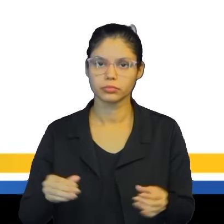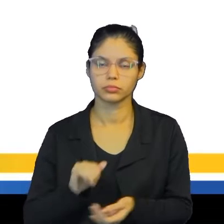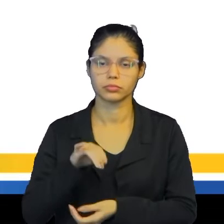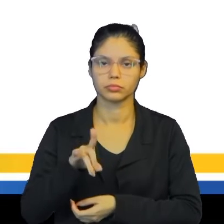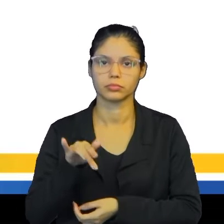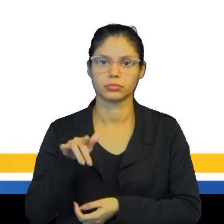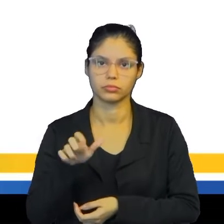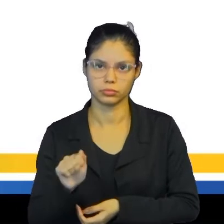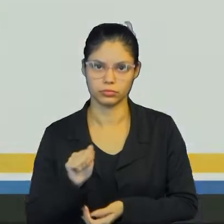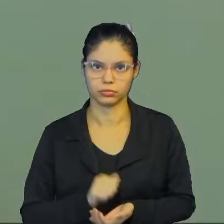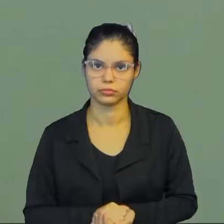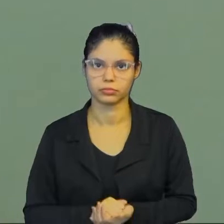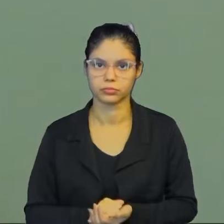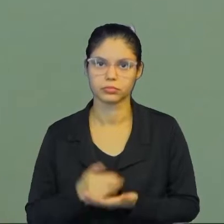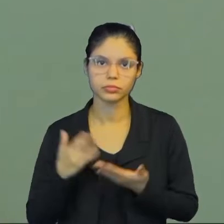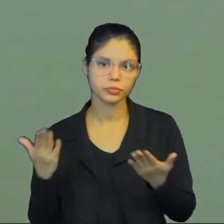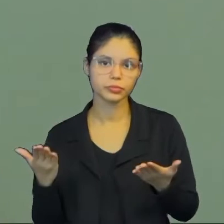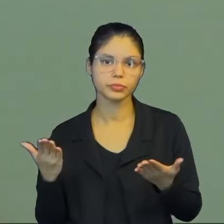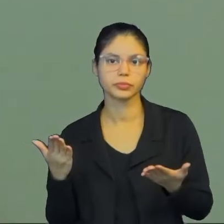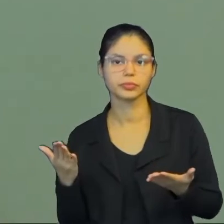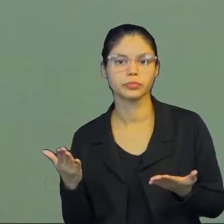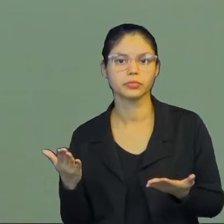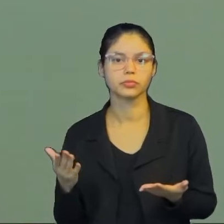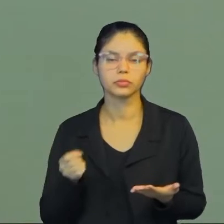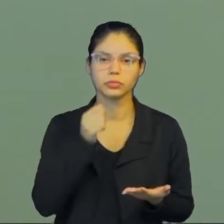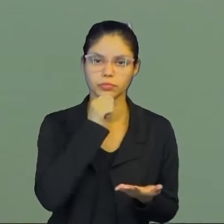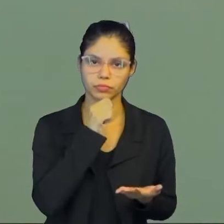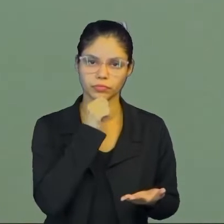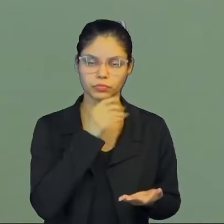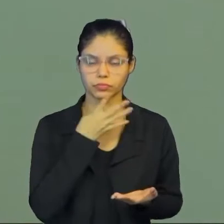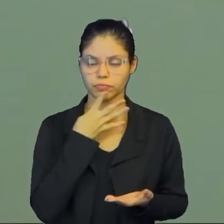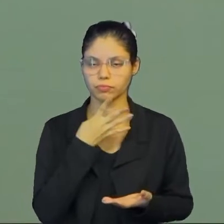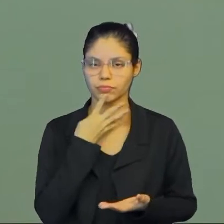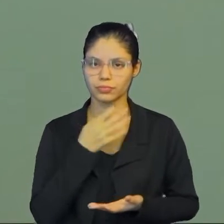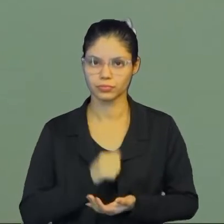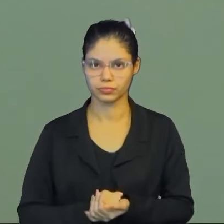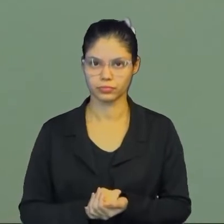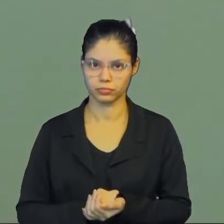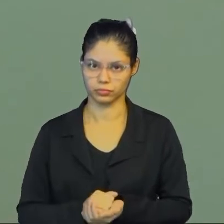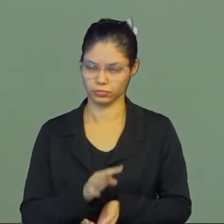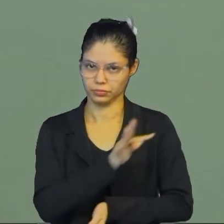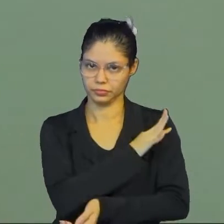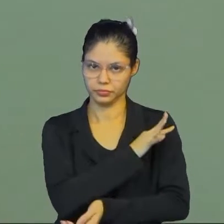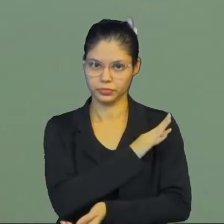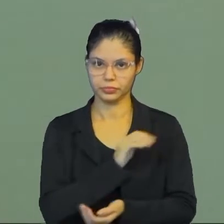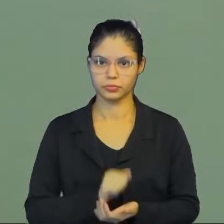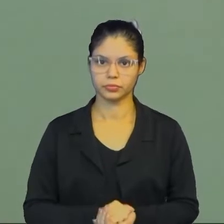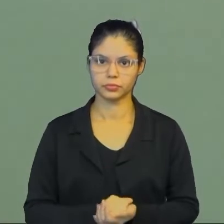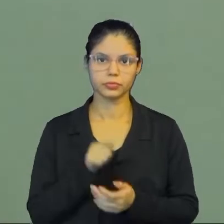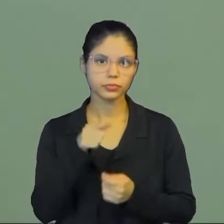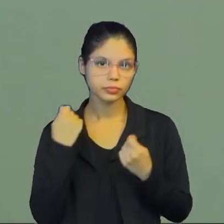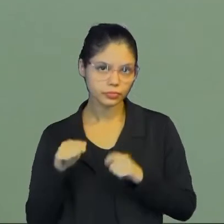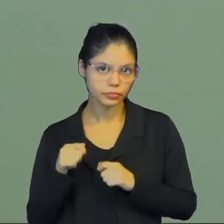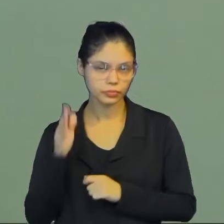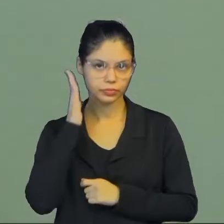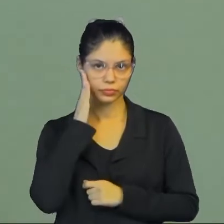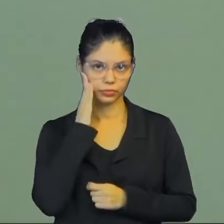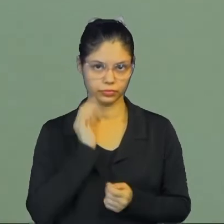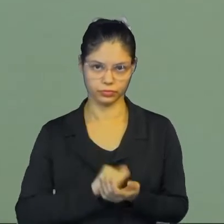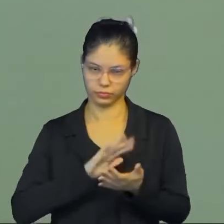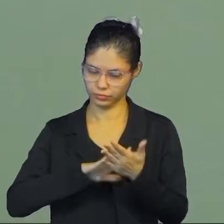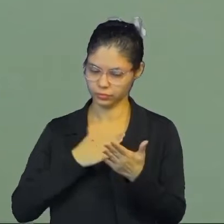de modelagem, né? Então, além de conhecer, né, a técnica, tá? Você precisa